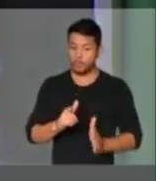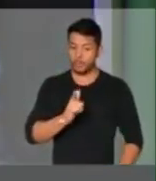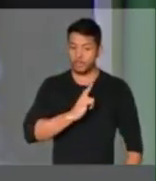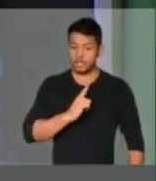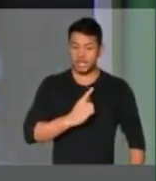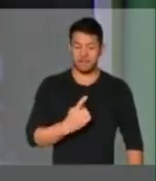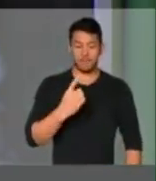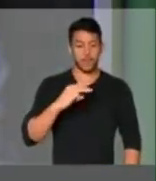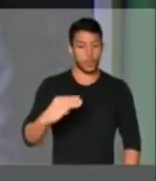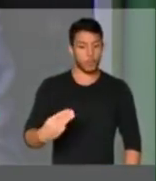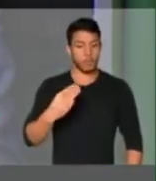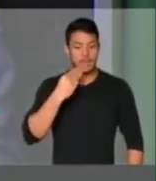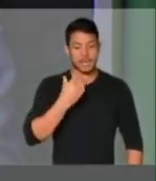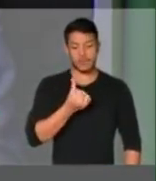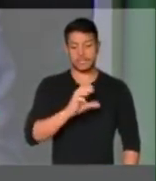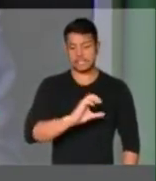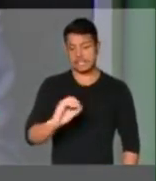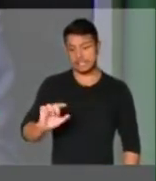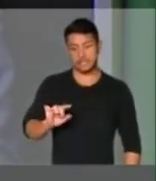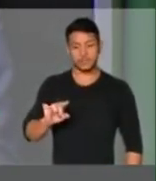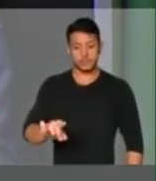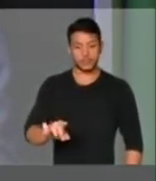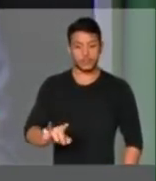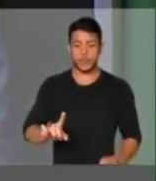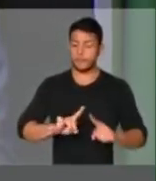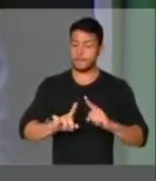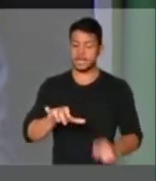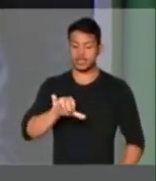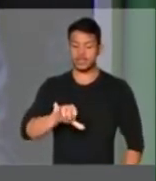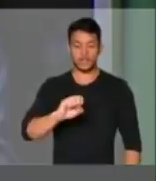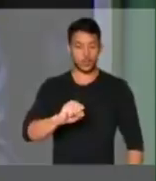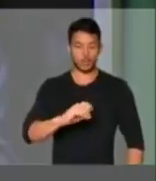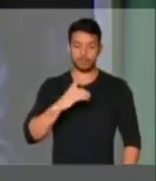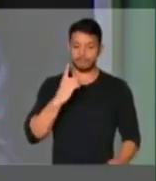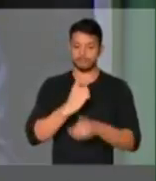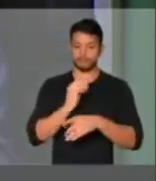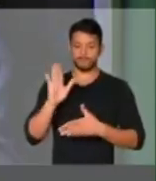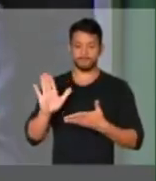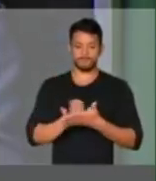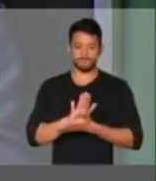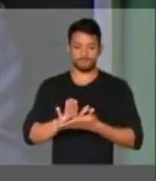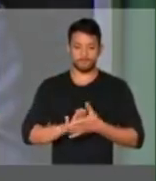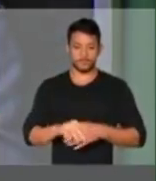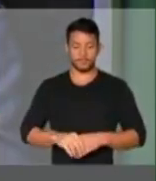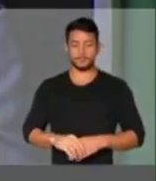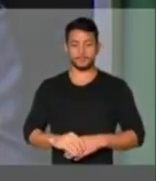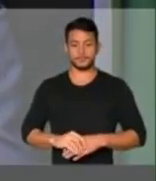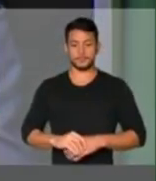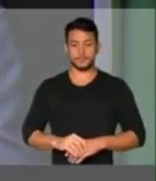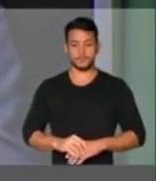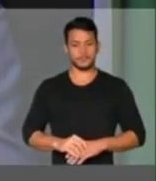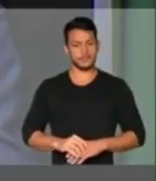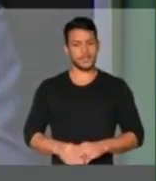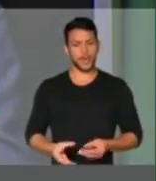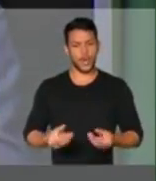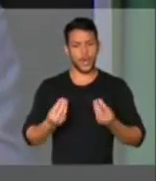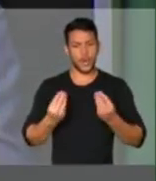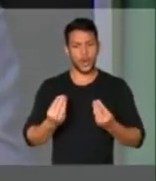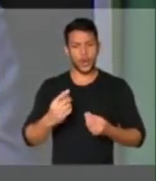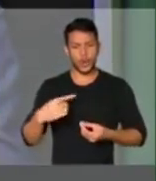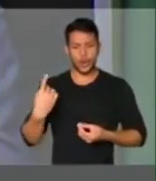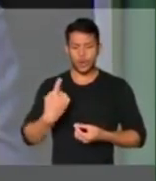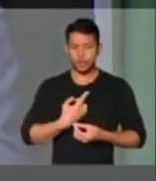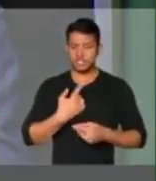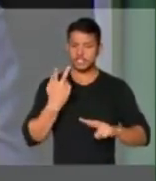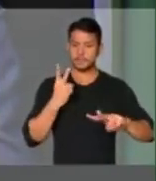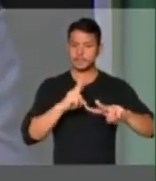que 98% não foram esclarecidos, presidente. Como que a gente prende muito se a maior parte dos